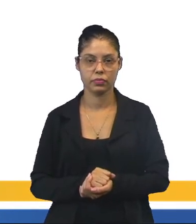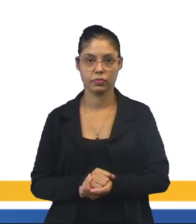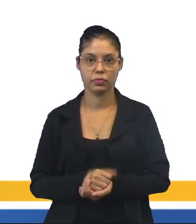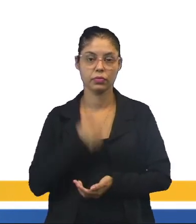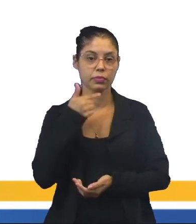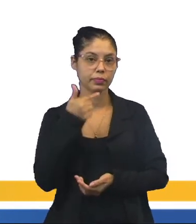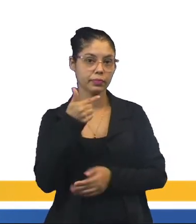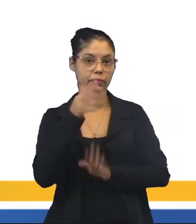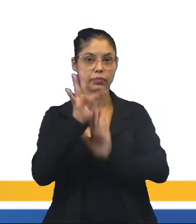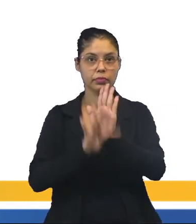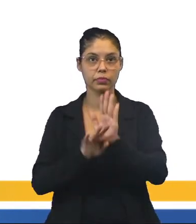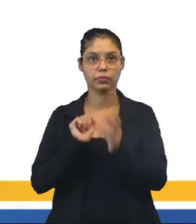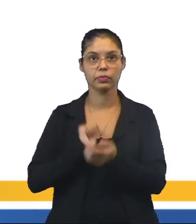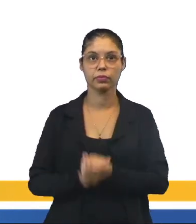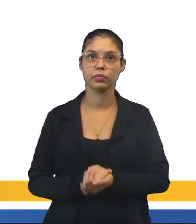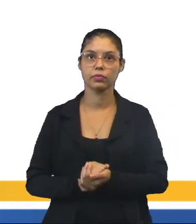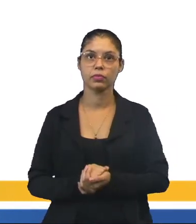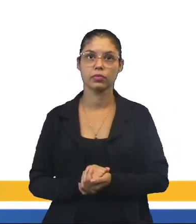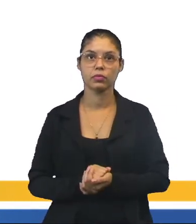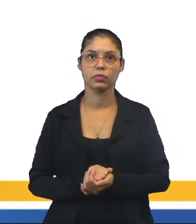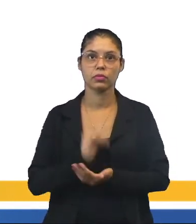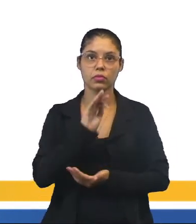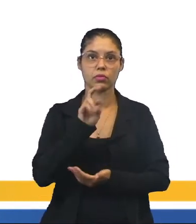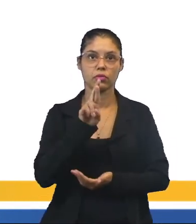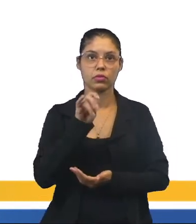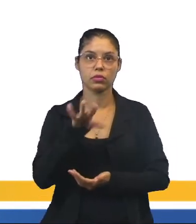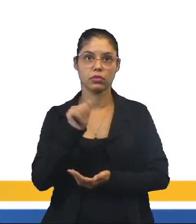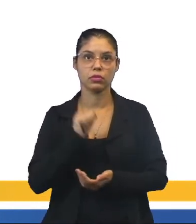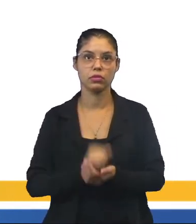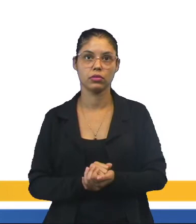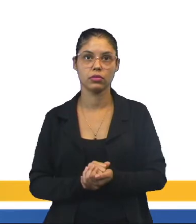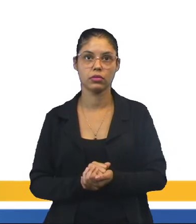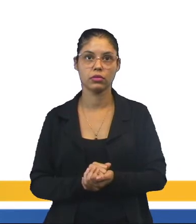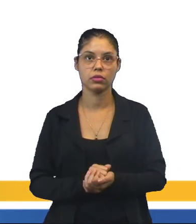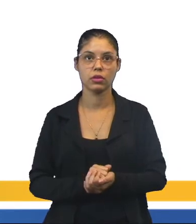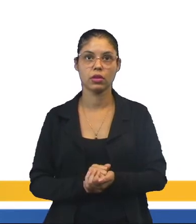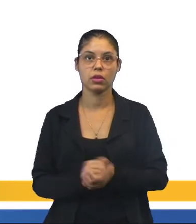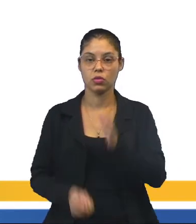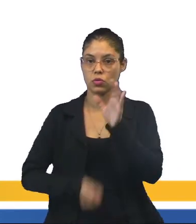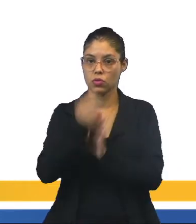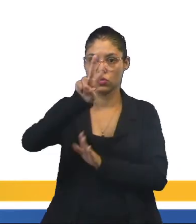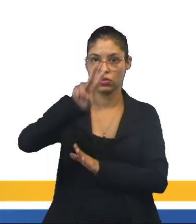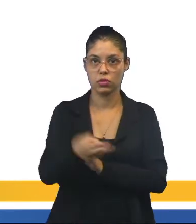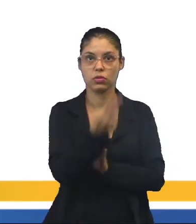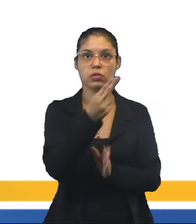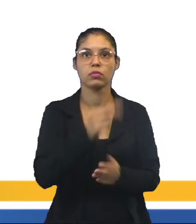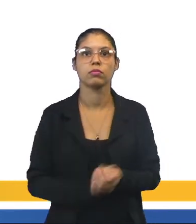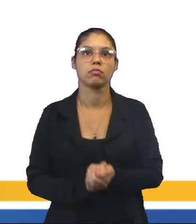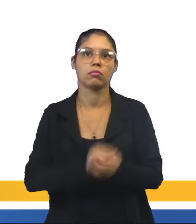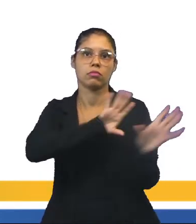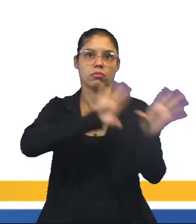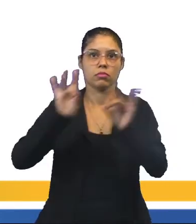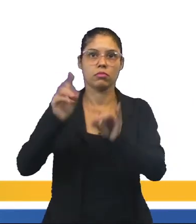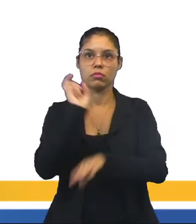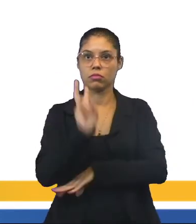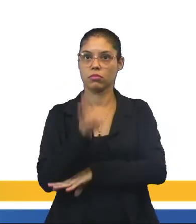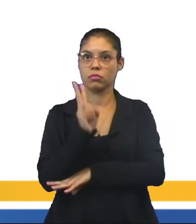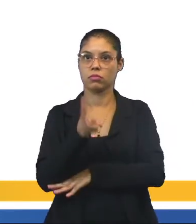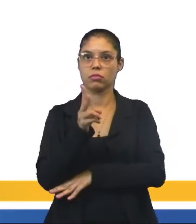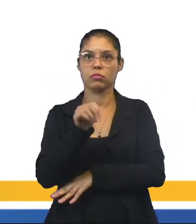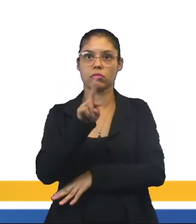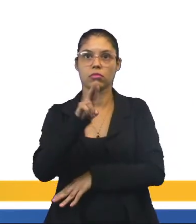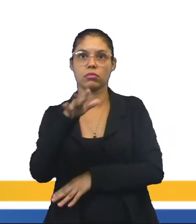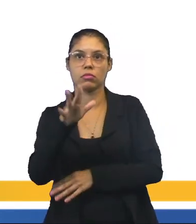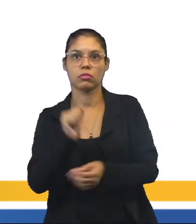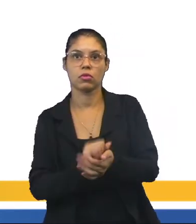Texto 2. Quando Counter-Strike foi lançado em 2000, levantou-se essa mesma